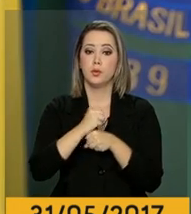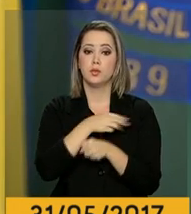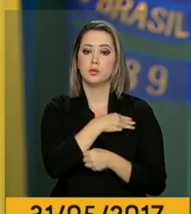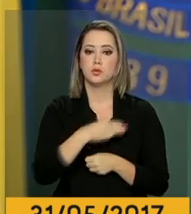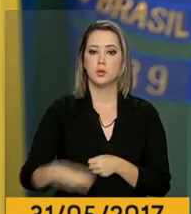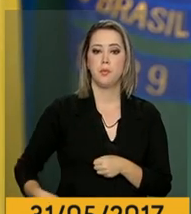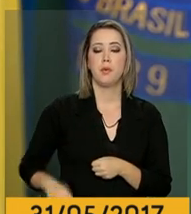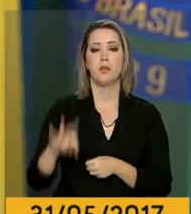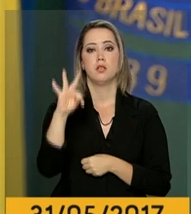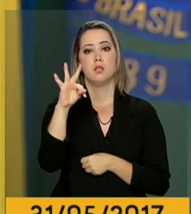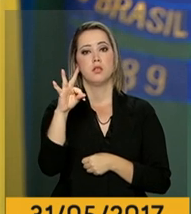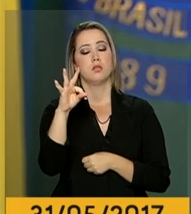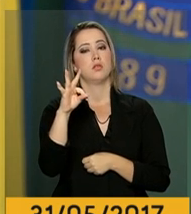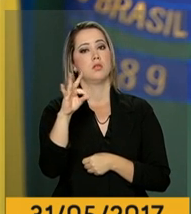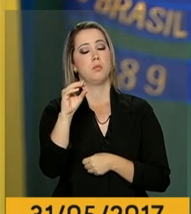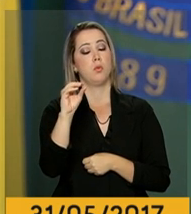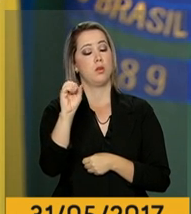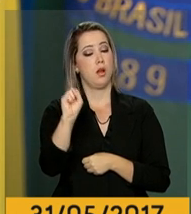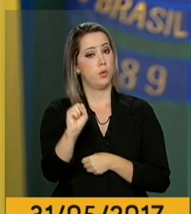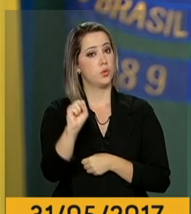do Tribunal Superior Eleitoral,